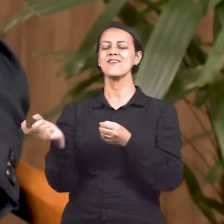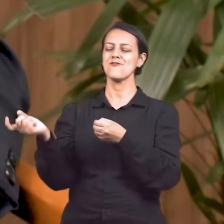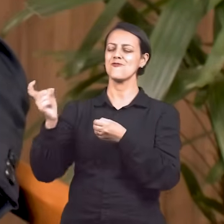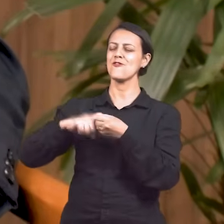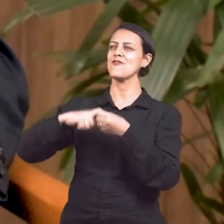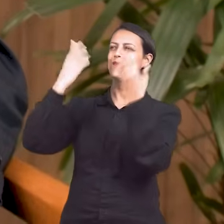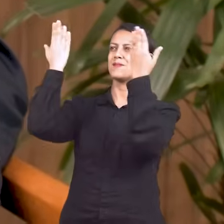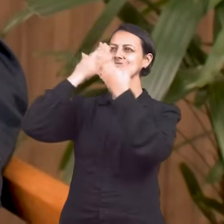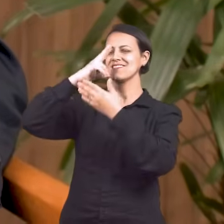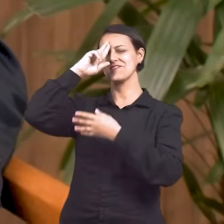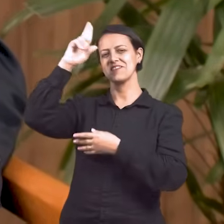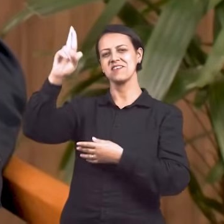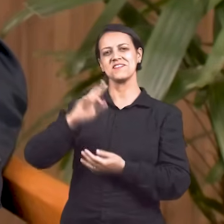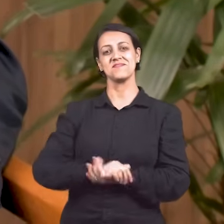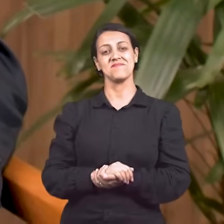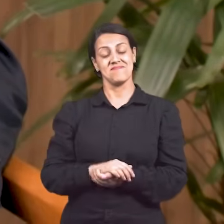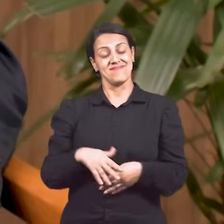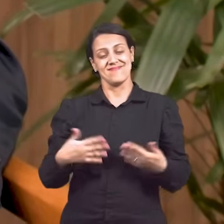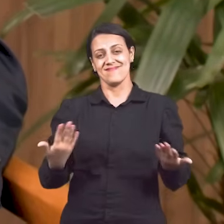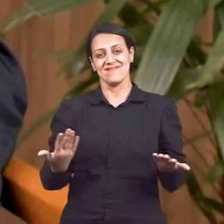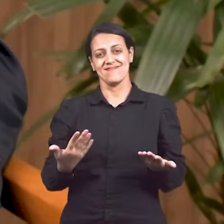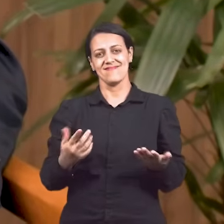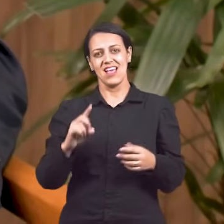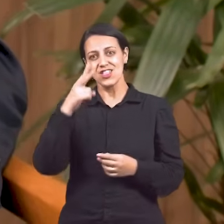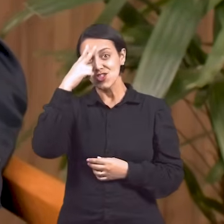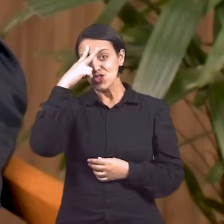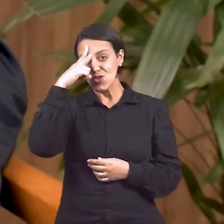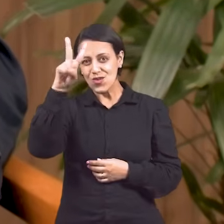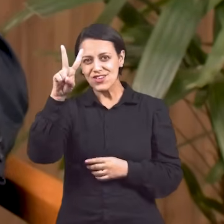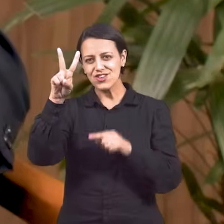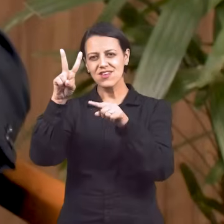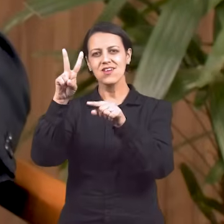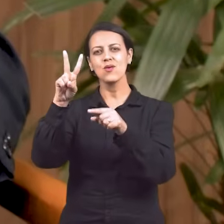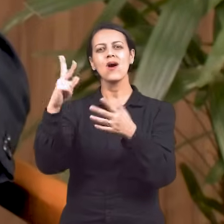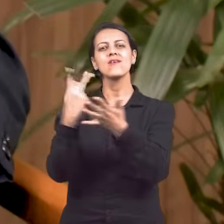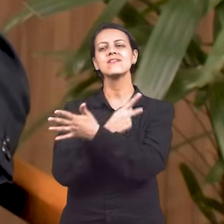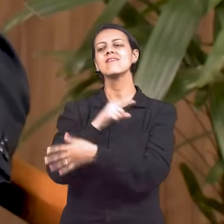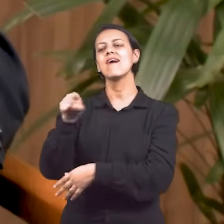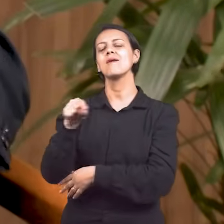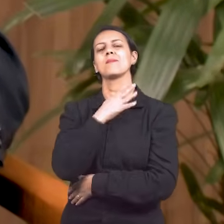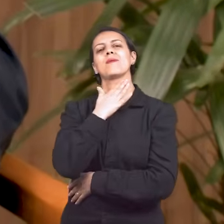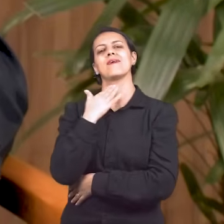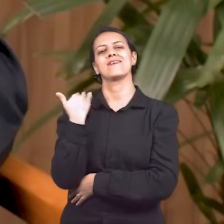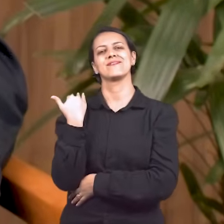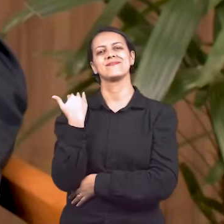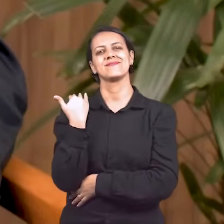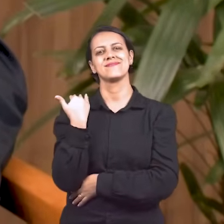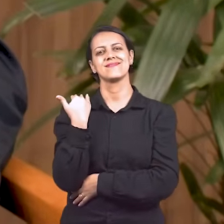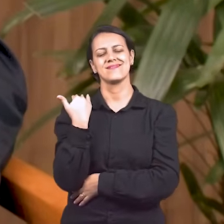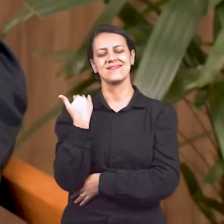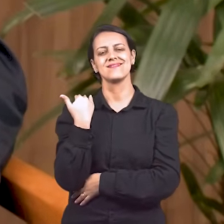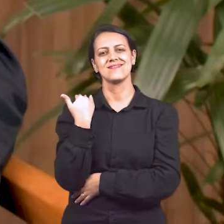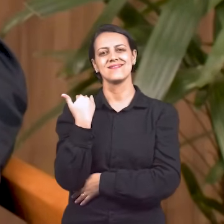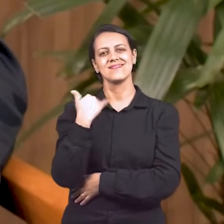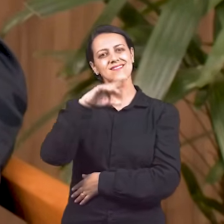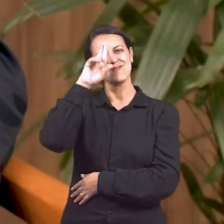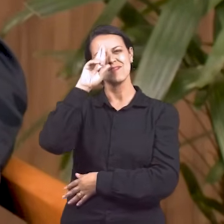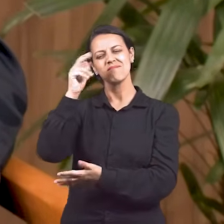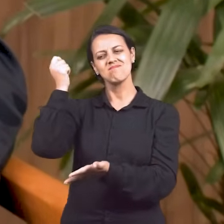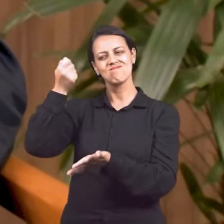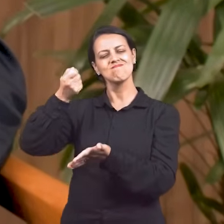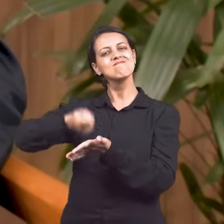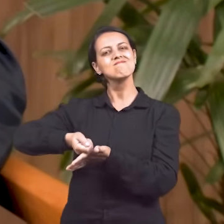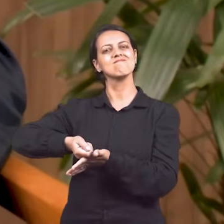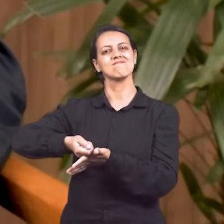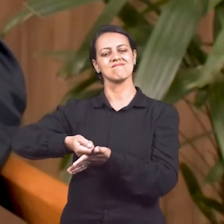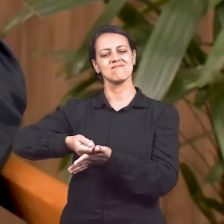louvor, glorificou o Senhor e voltou para os braços do Senhor. E Passou 2 dias, aquele irmão partiu.